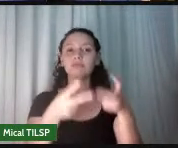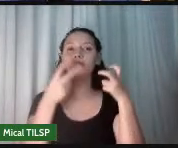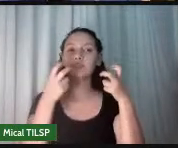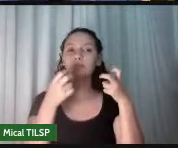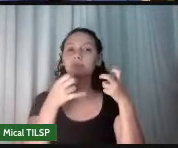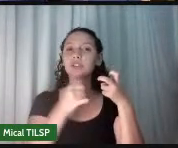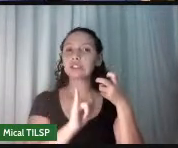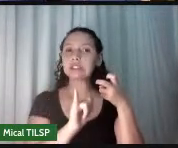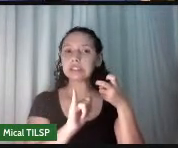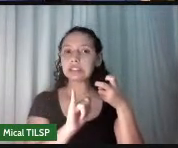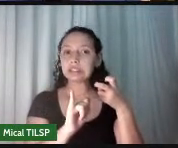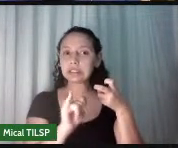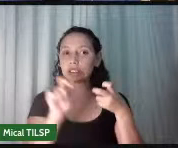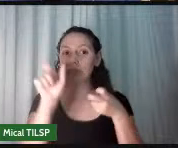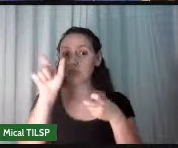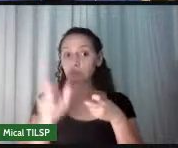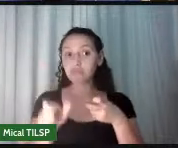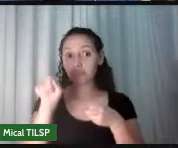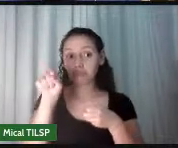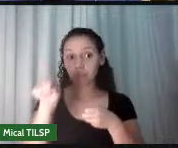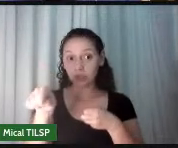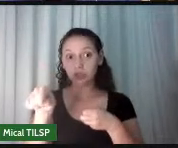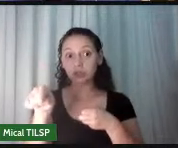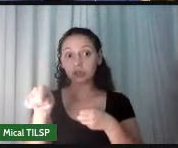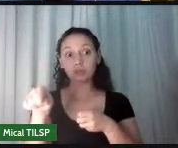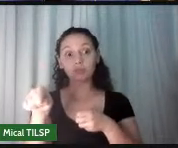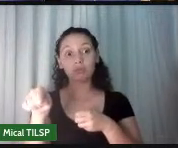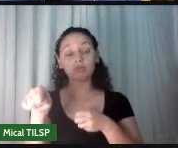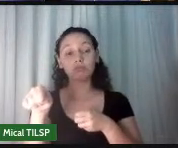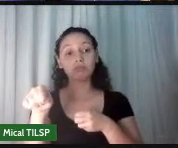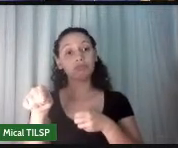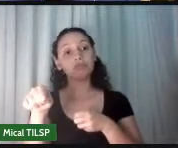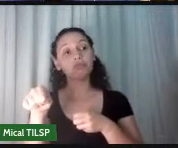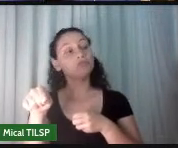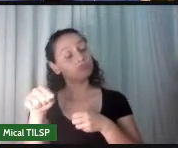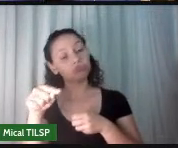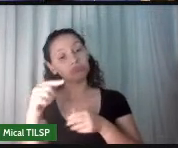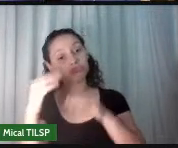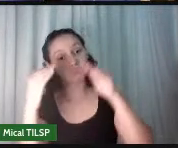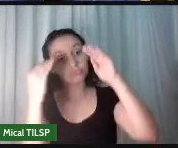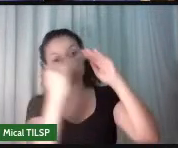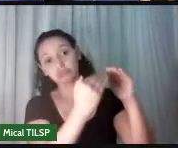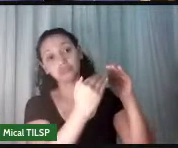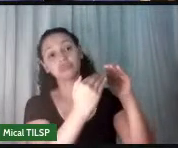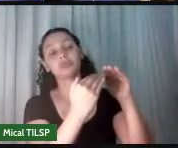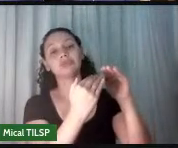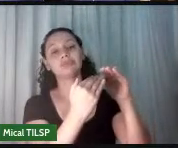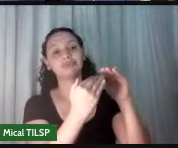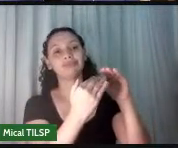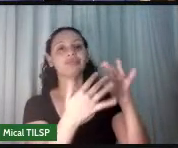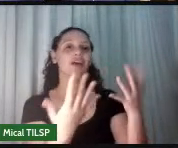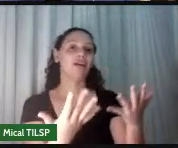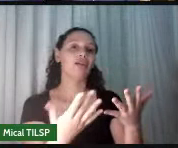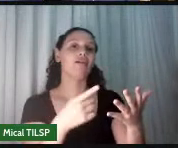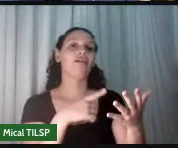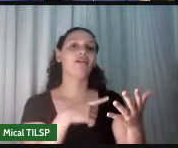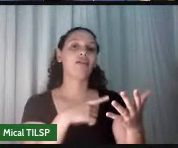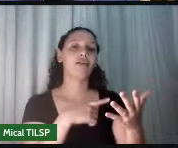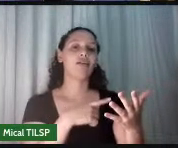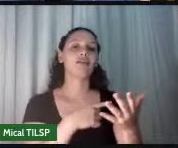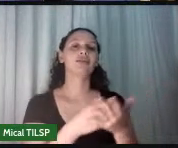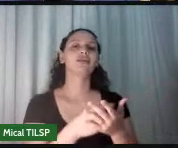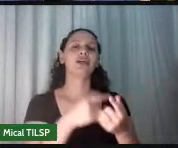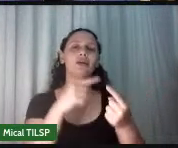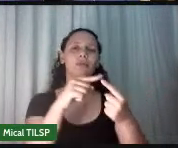ele, candidato, respeita esses critérios mínimos, tá? Então, existem situações